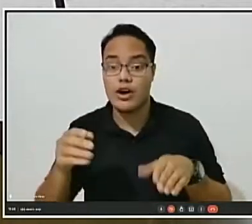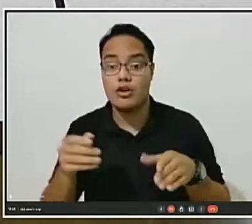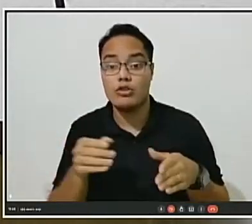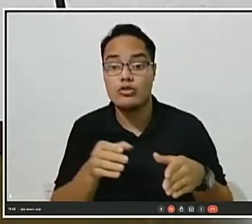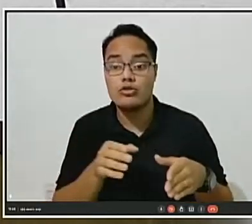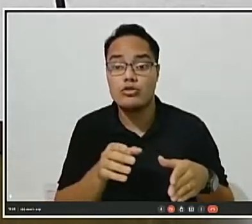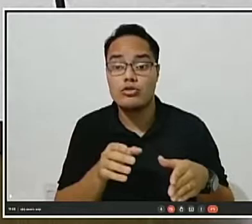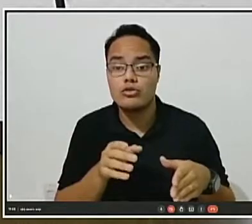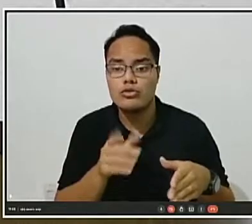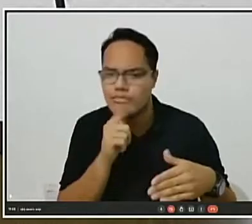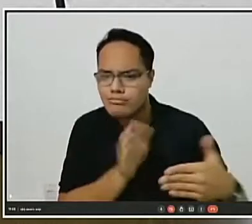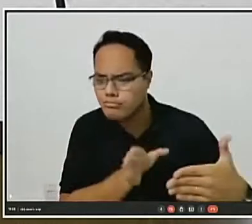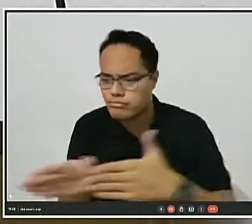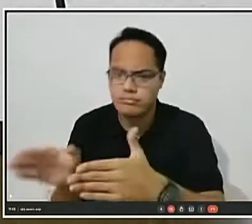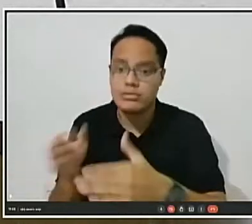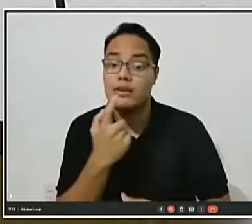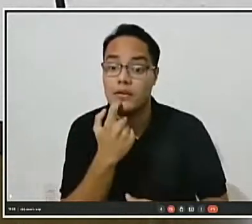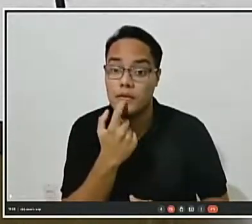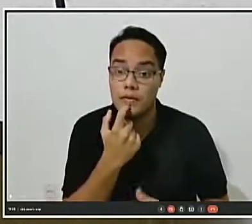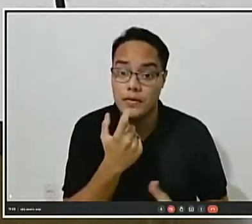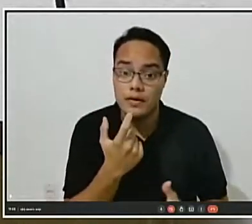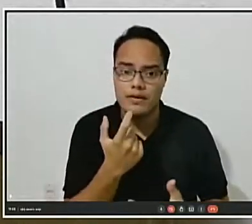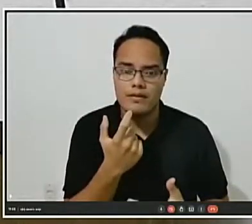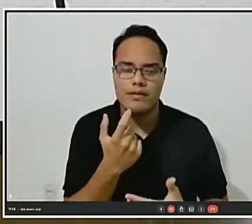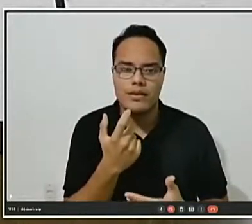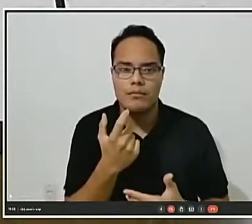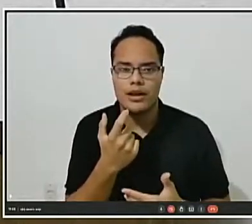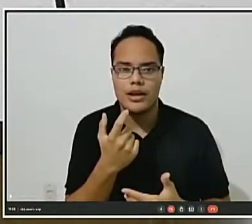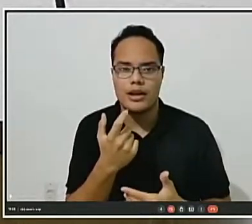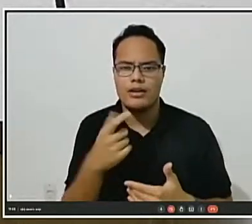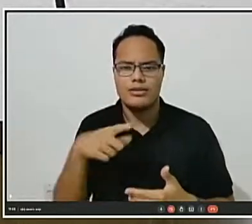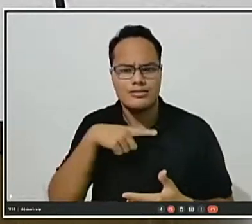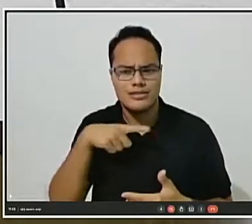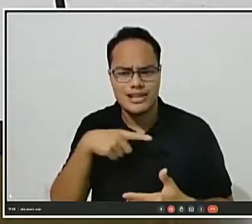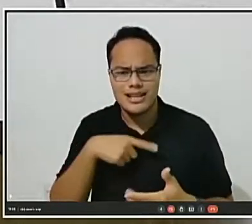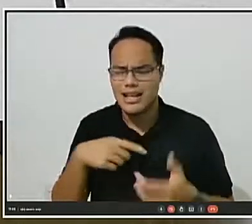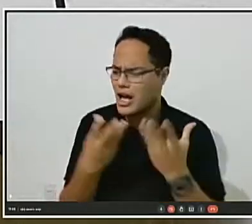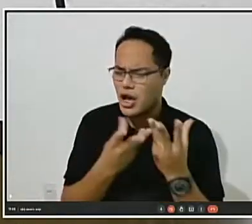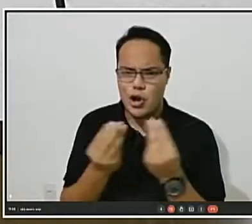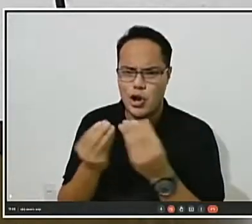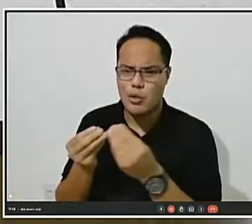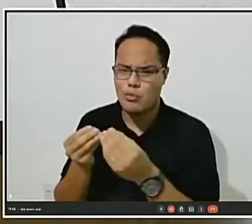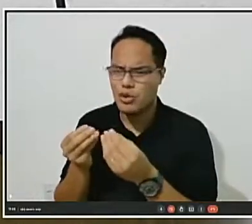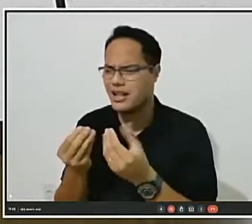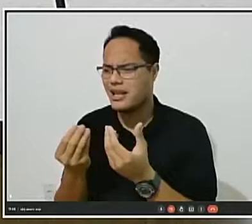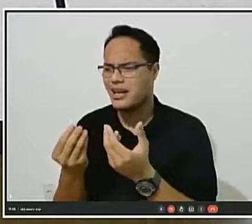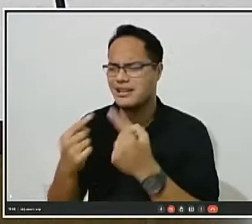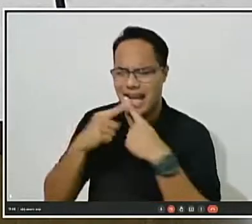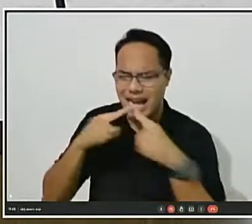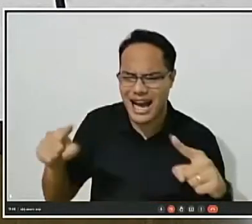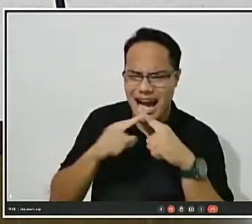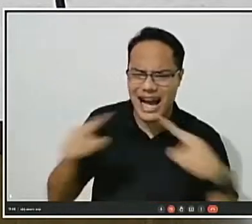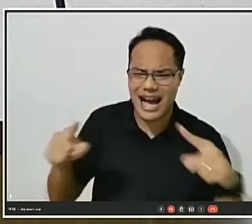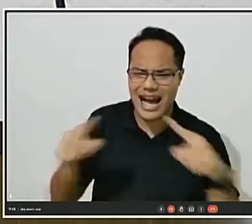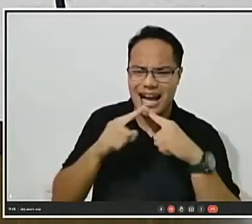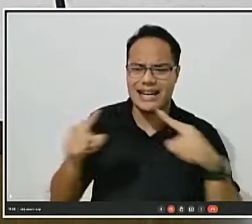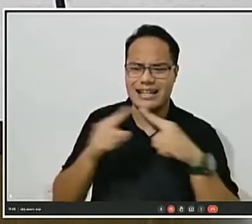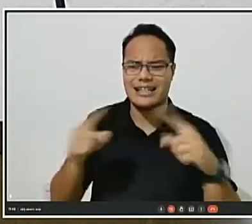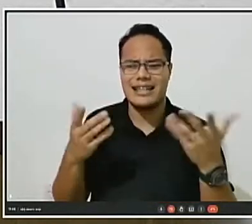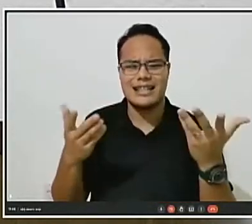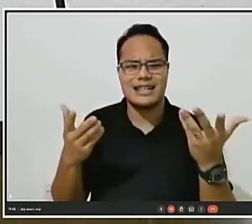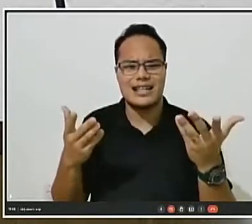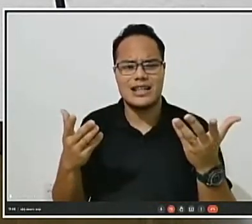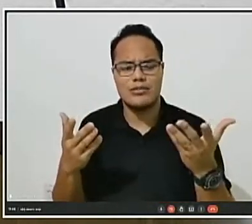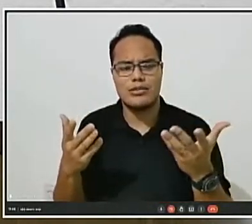devido a estar recebendo muitas ligações, muitas reclamações dos moradores da colônia Rio Vermelho,